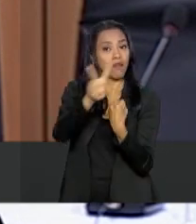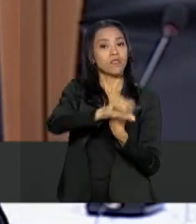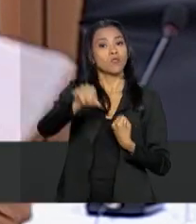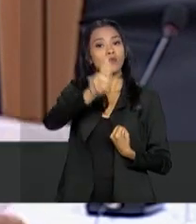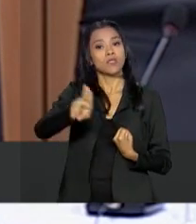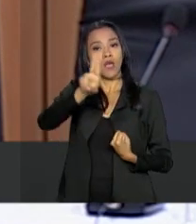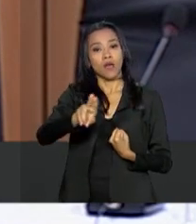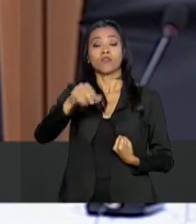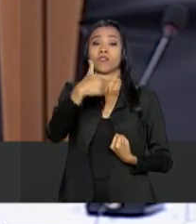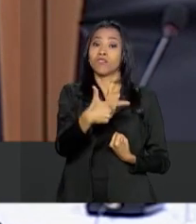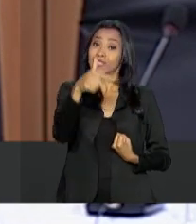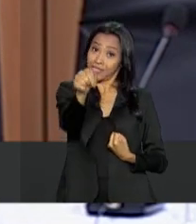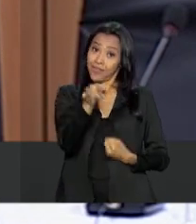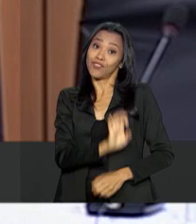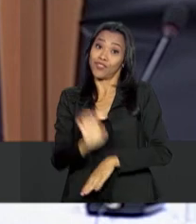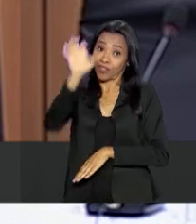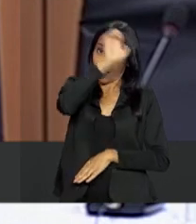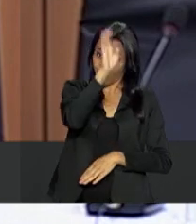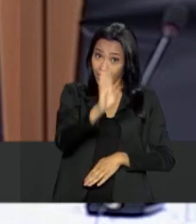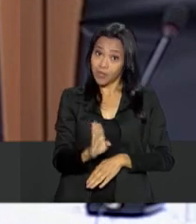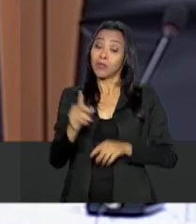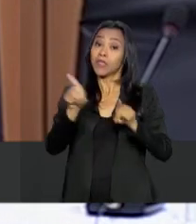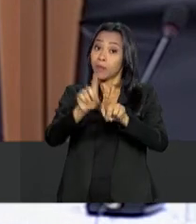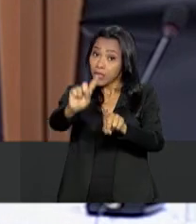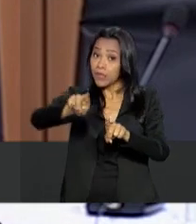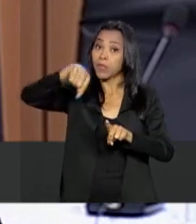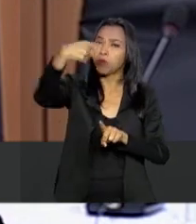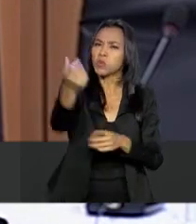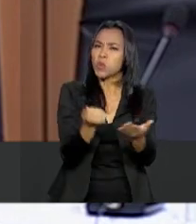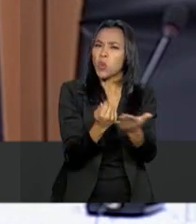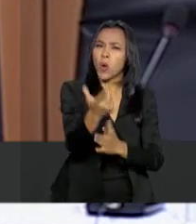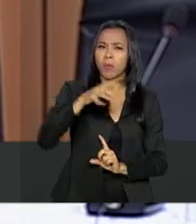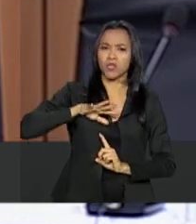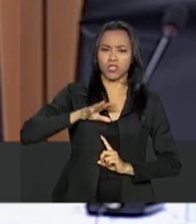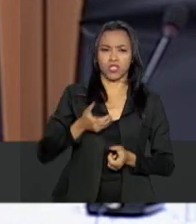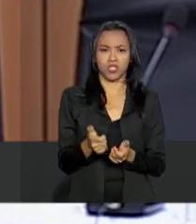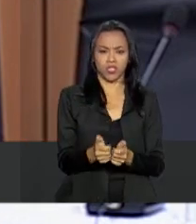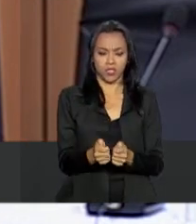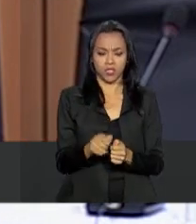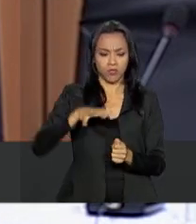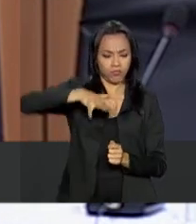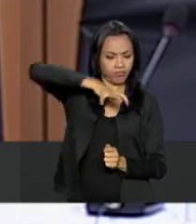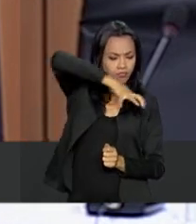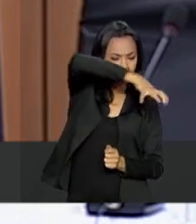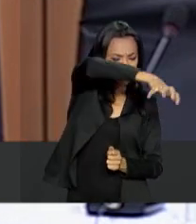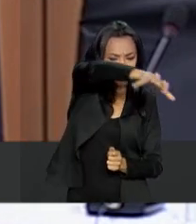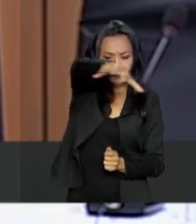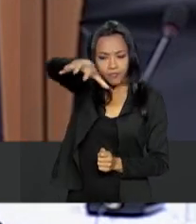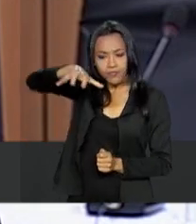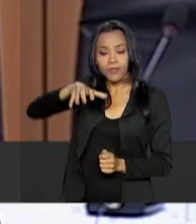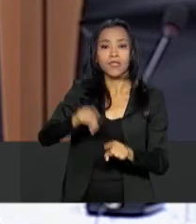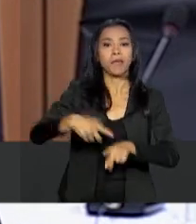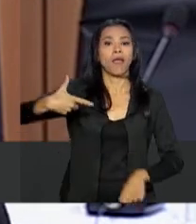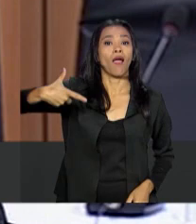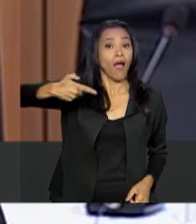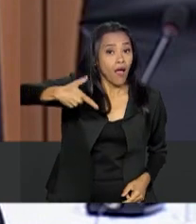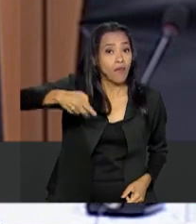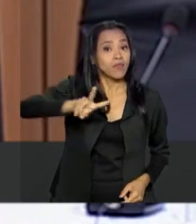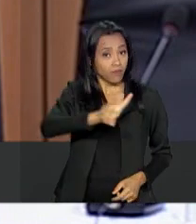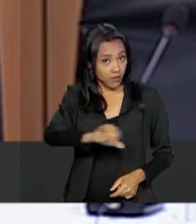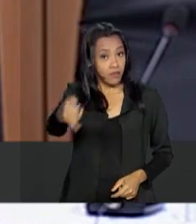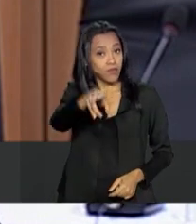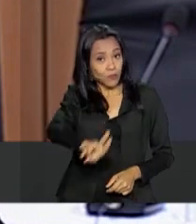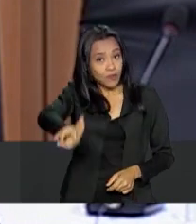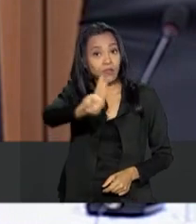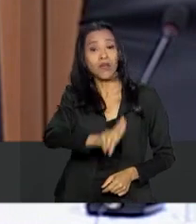logo mais para o futuro, eles devem anunciar também a compra de drones, motos e também armas para serem usadas pelas forças de segurança, ações